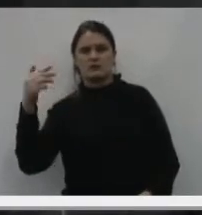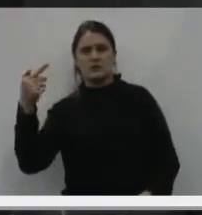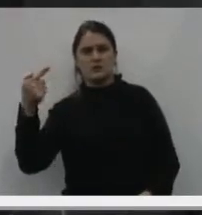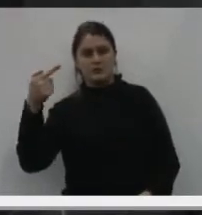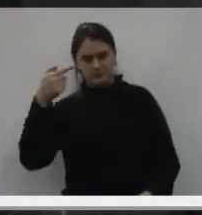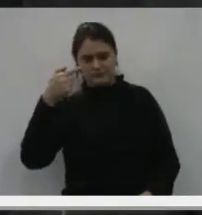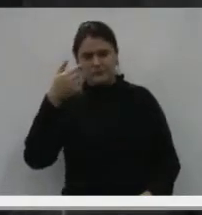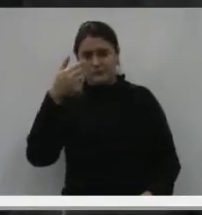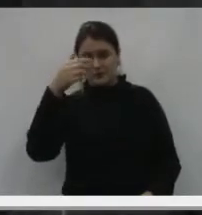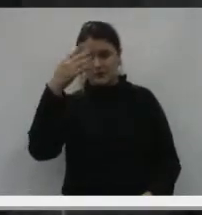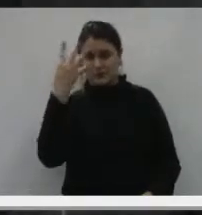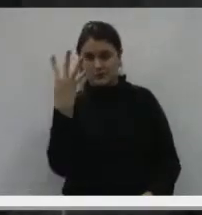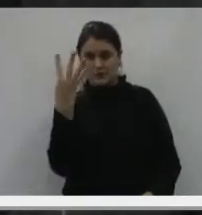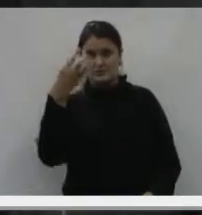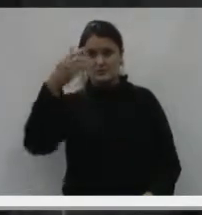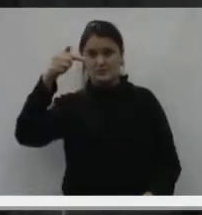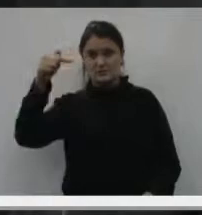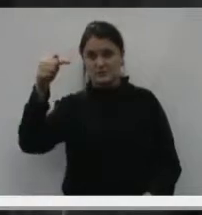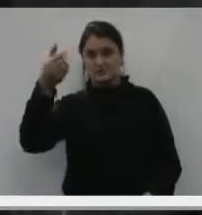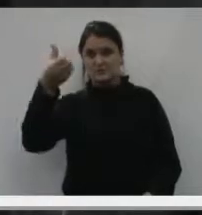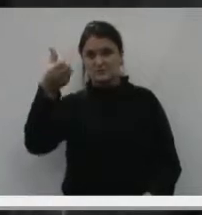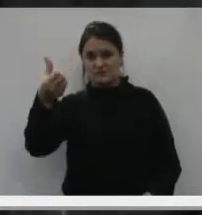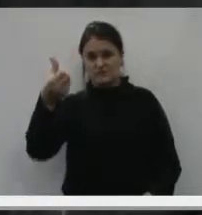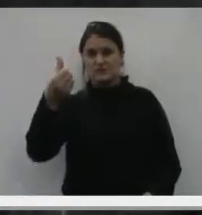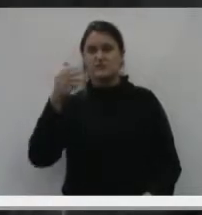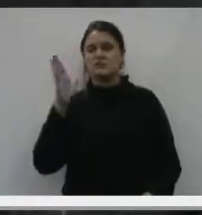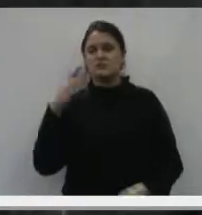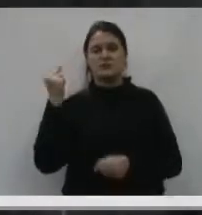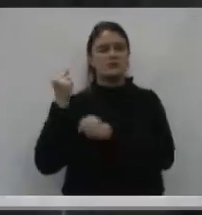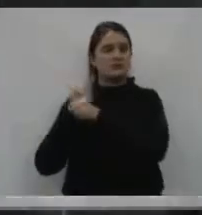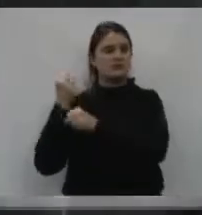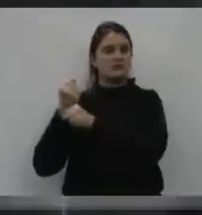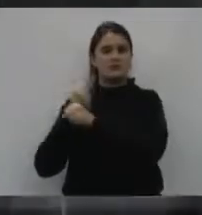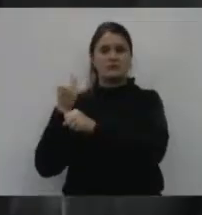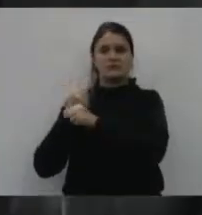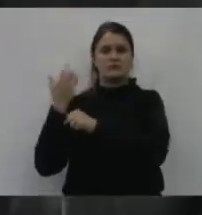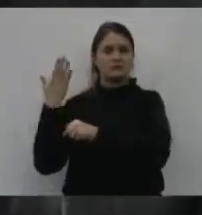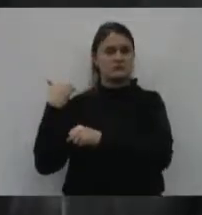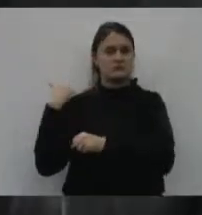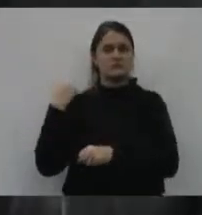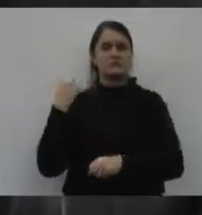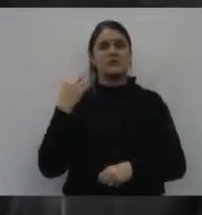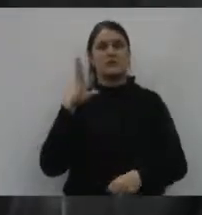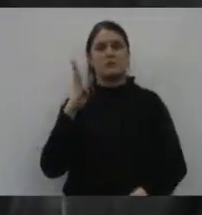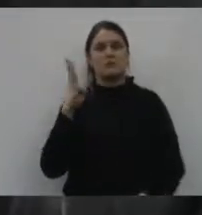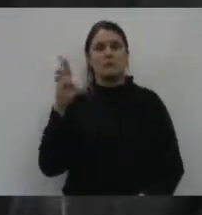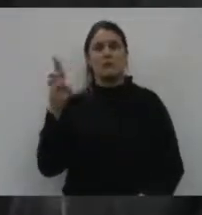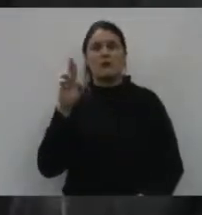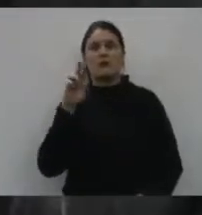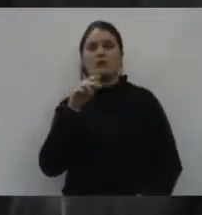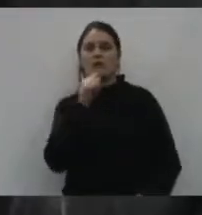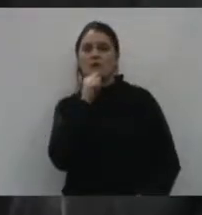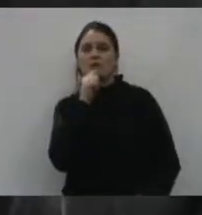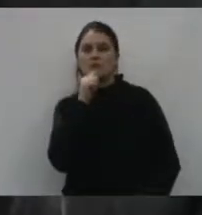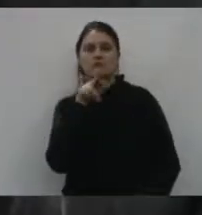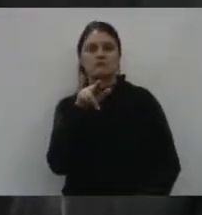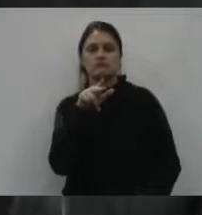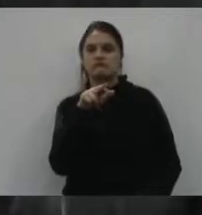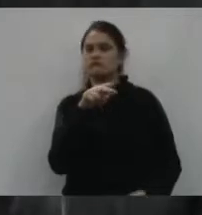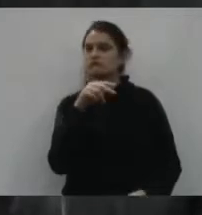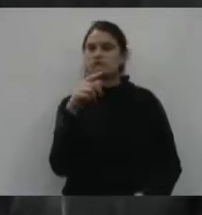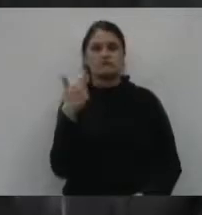não tem. Porque passou-se anos e mandatos e novamente a 476 continua